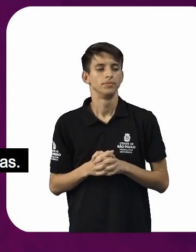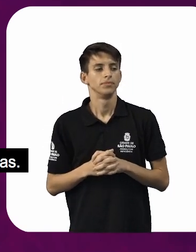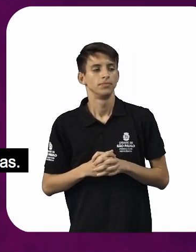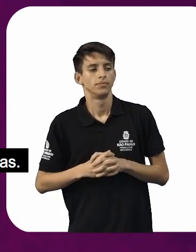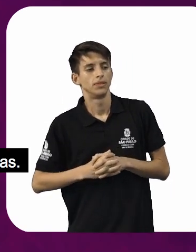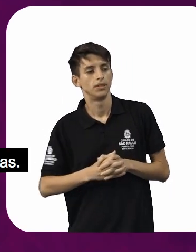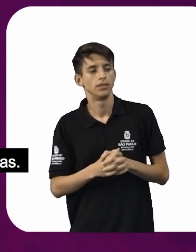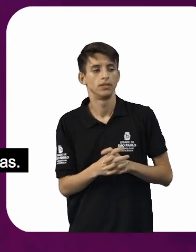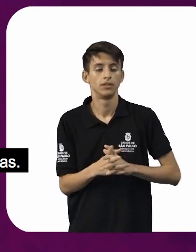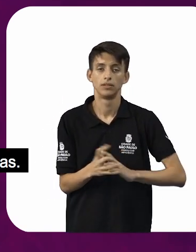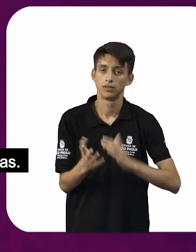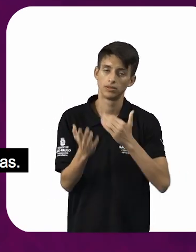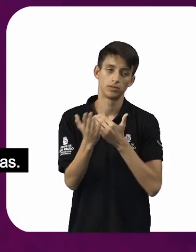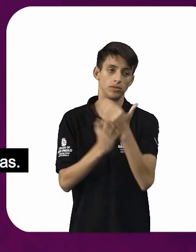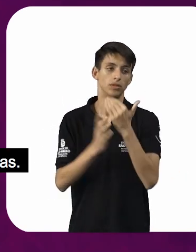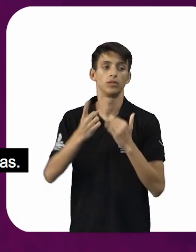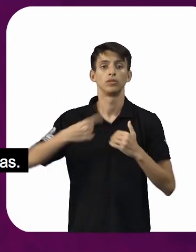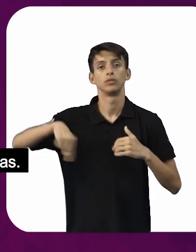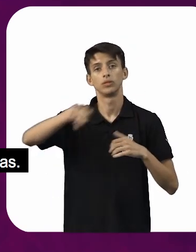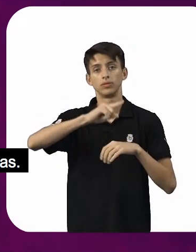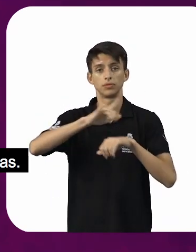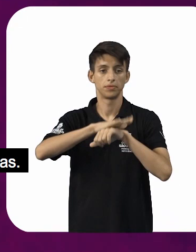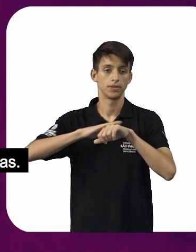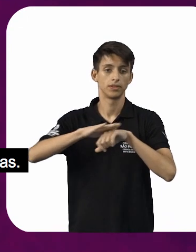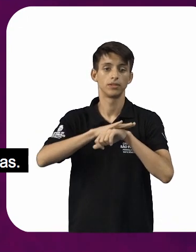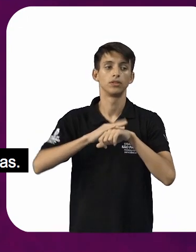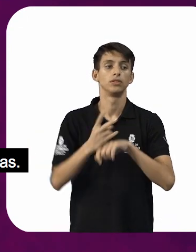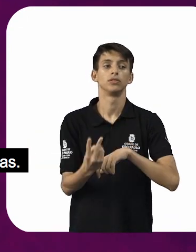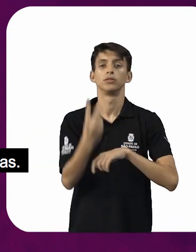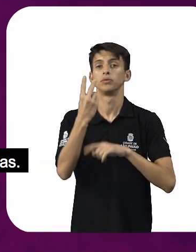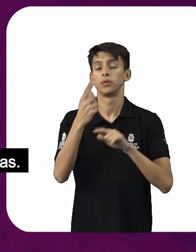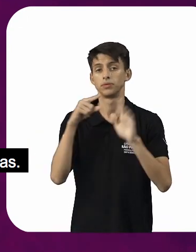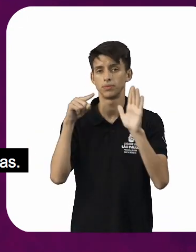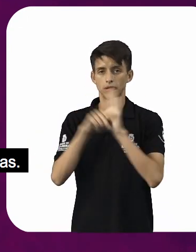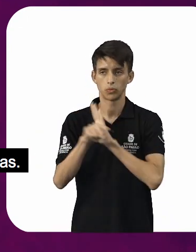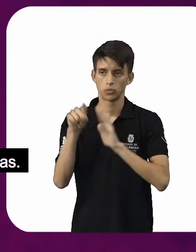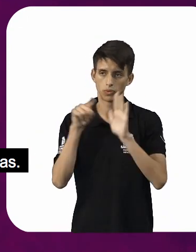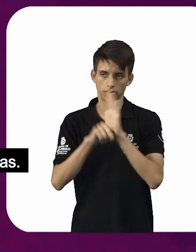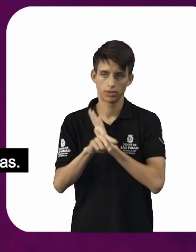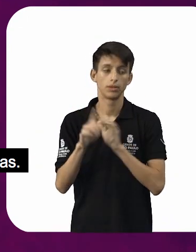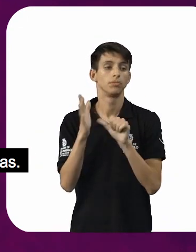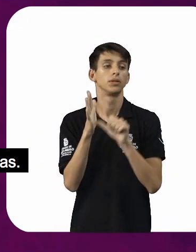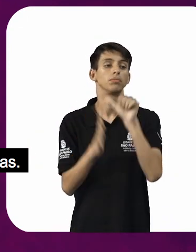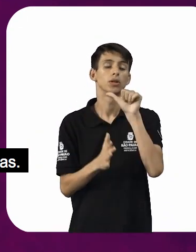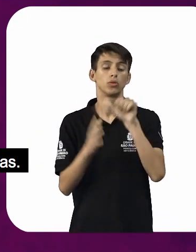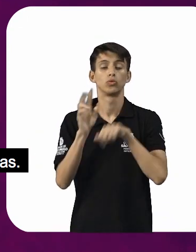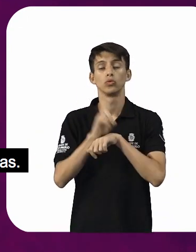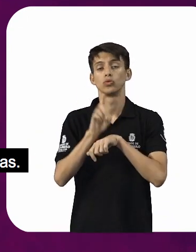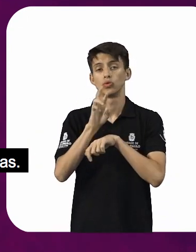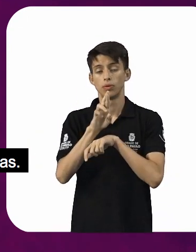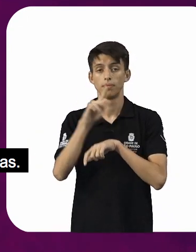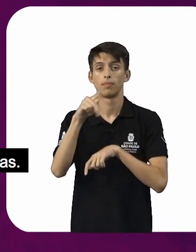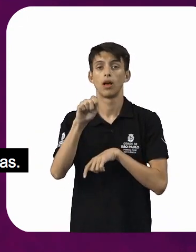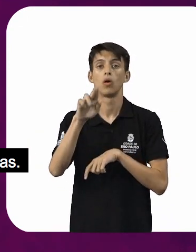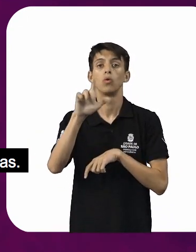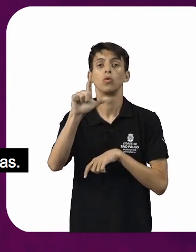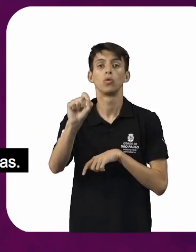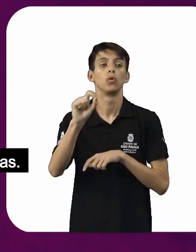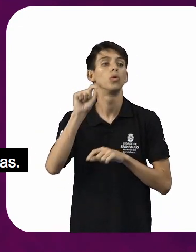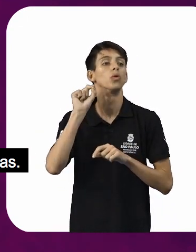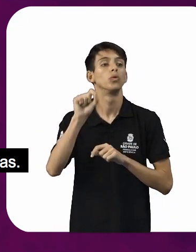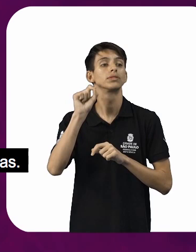E para Marcelo iniciar a Lessi. nossa roda de conversas, começamos com duas perguntas. A primeira para o doutor Paulo. O que